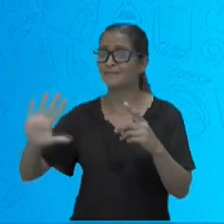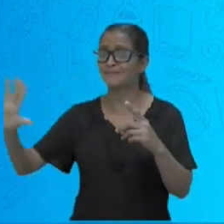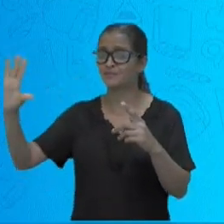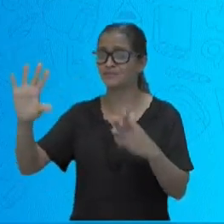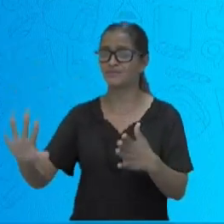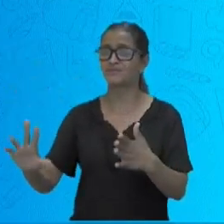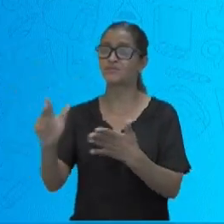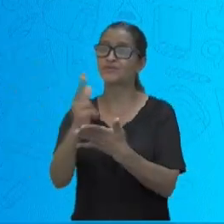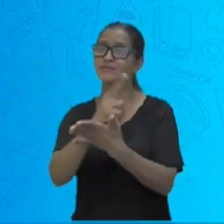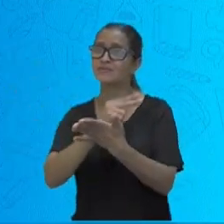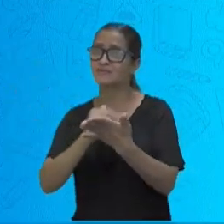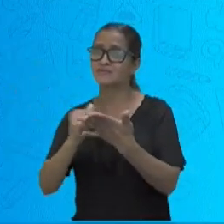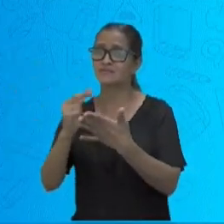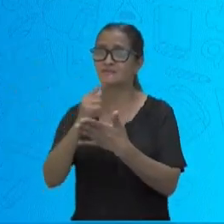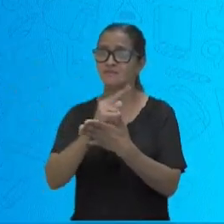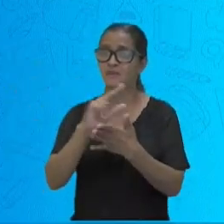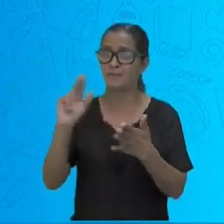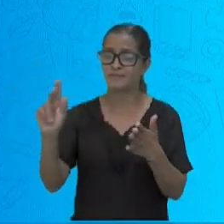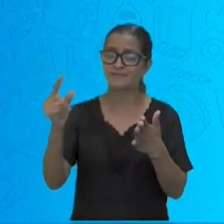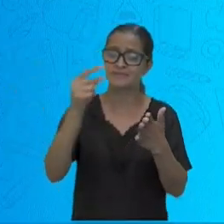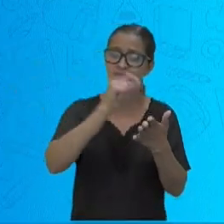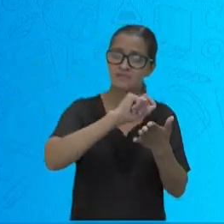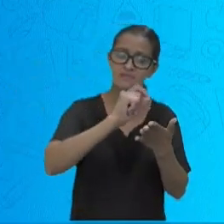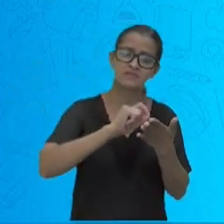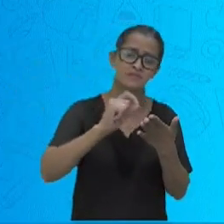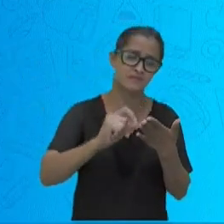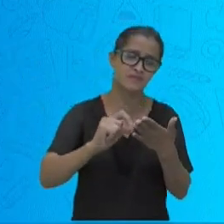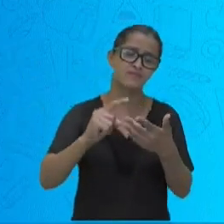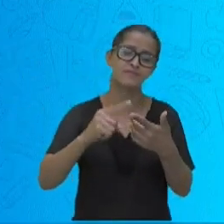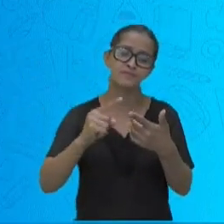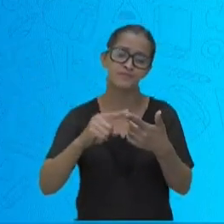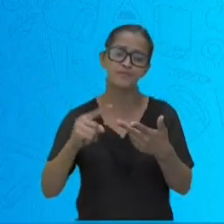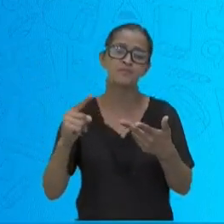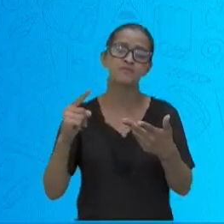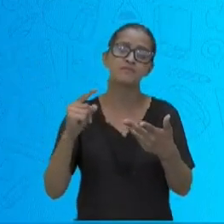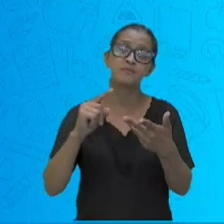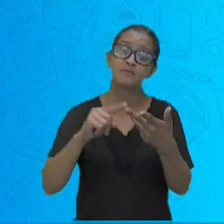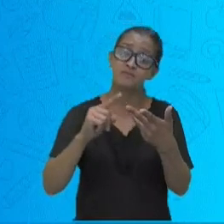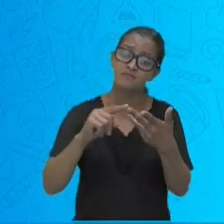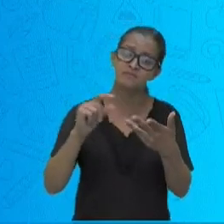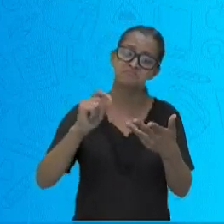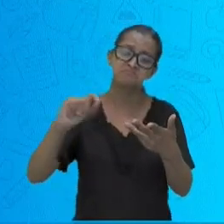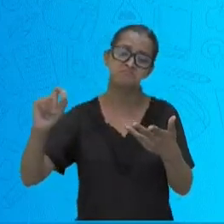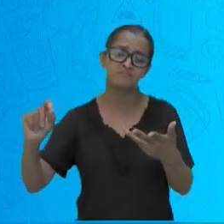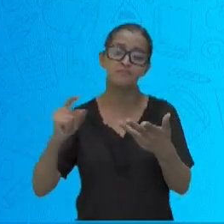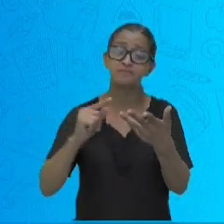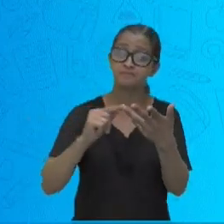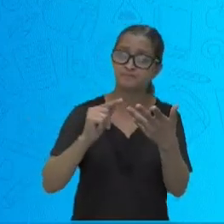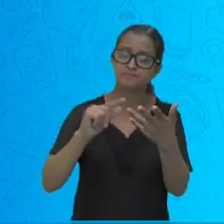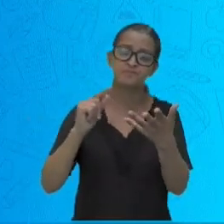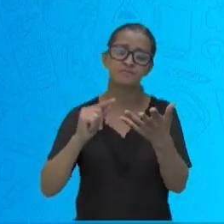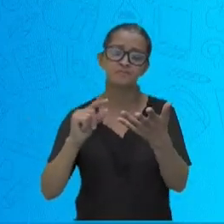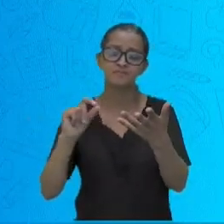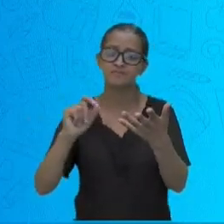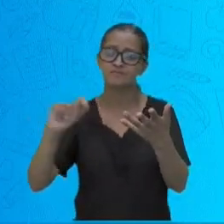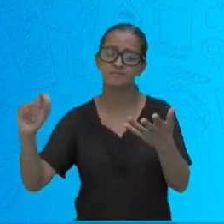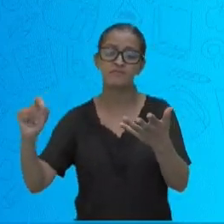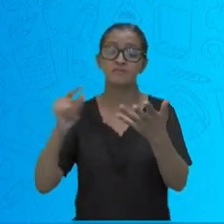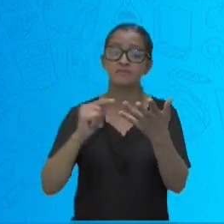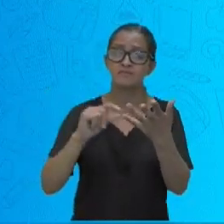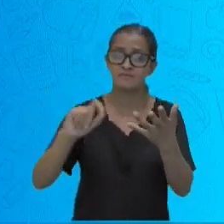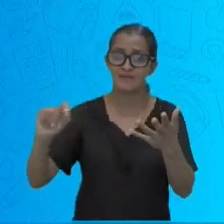tem as informações escritas, agora nós queremos colocar isso em forma de desenho, em forma prática.